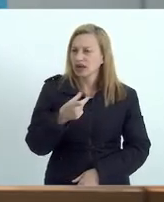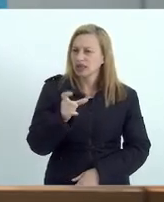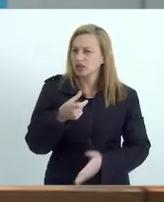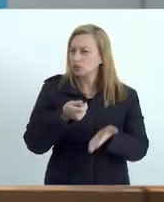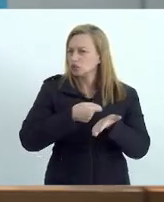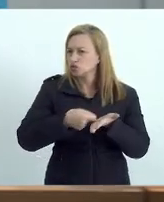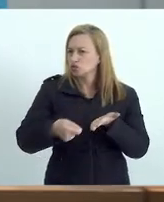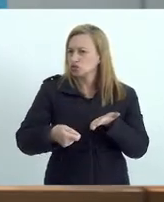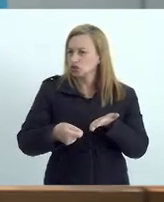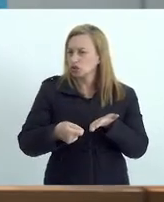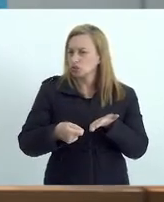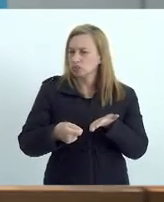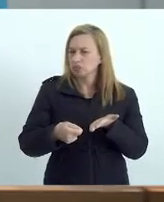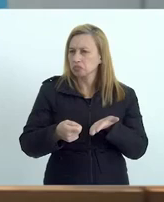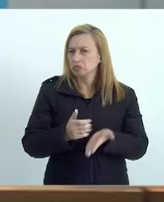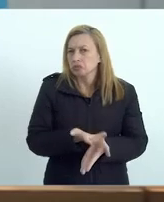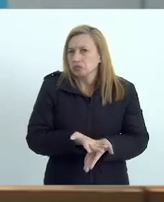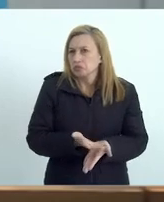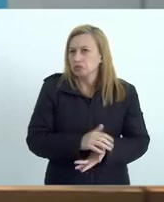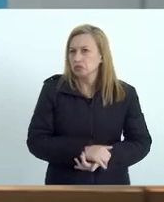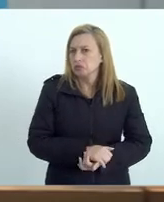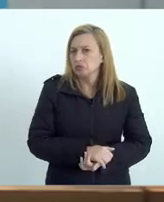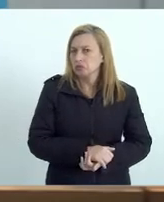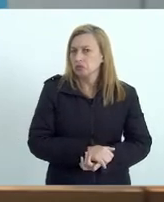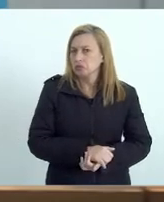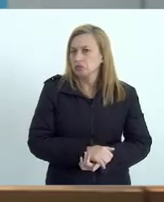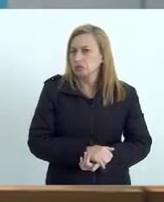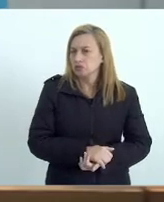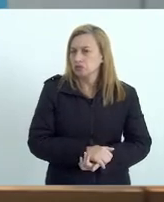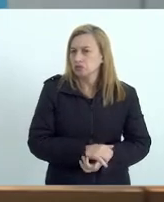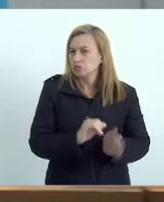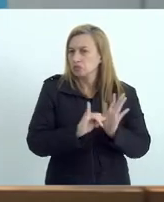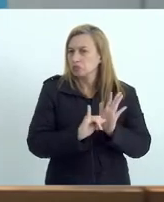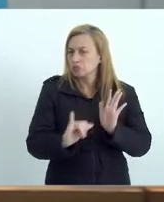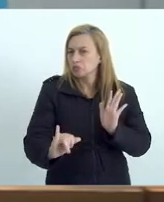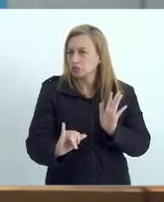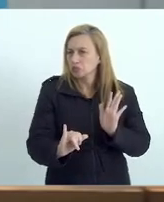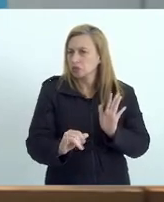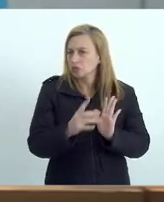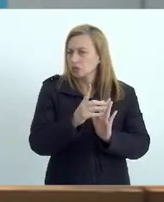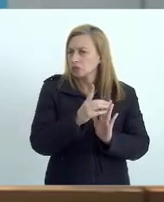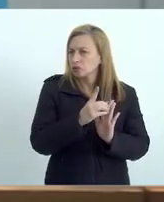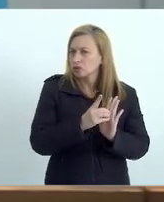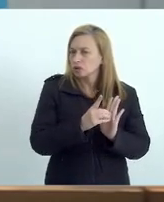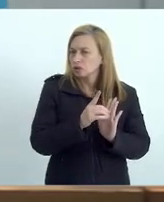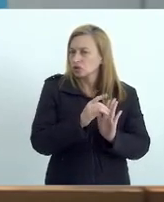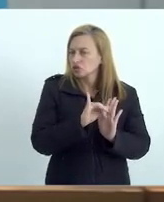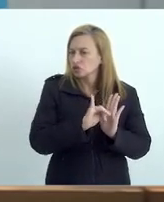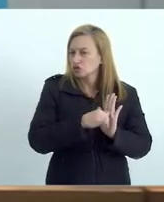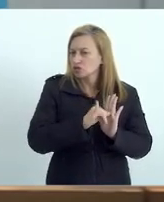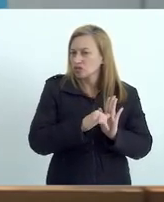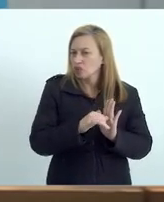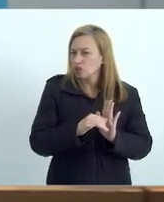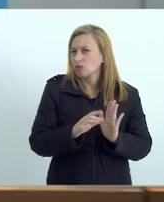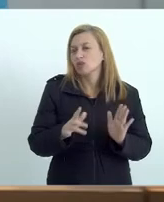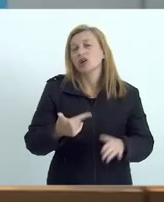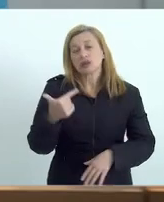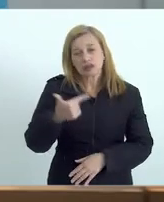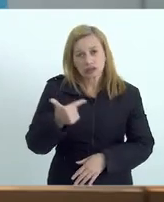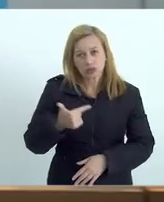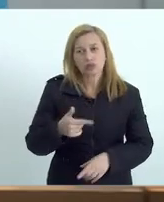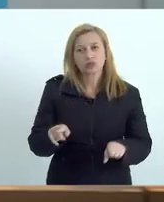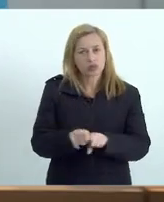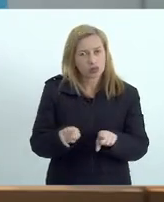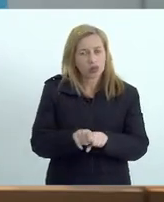inscrição possuem é que nem publicação Diário Oficial possuem isso é um segundo